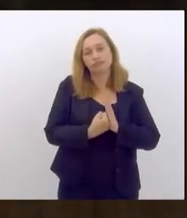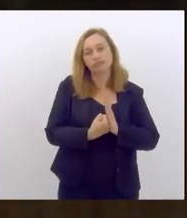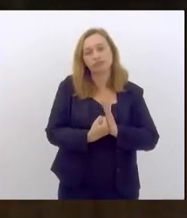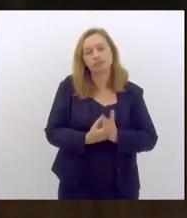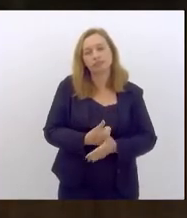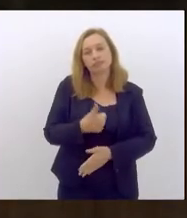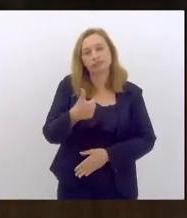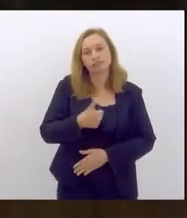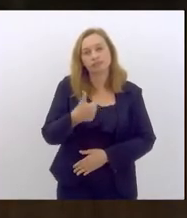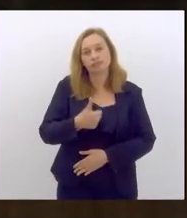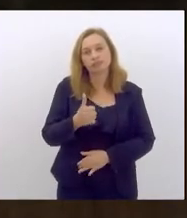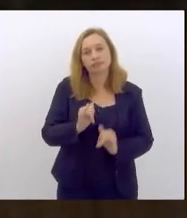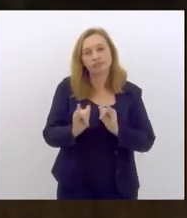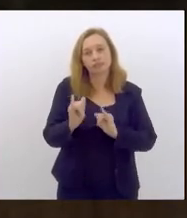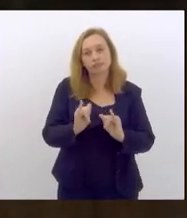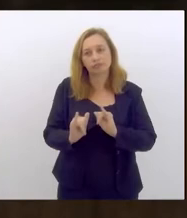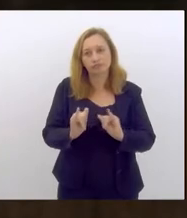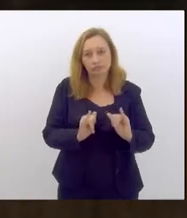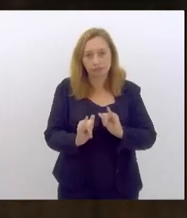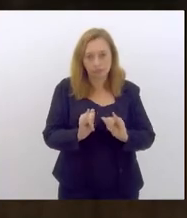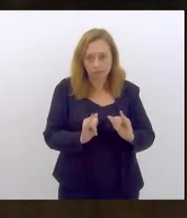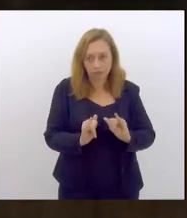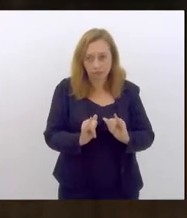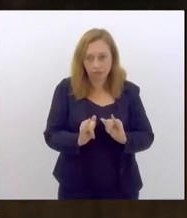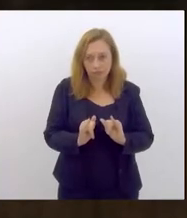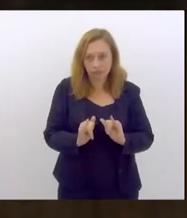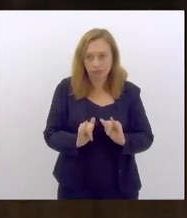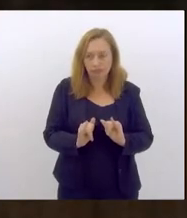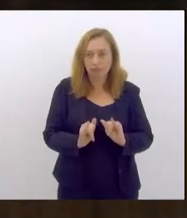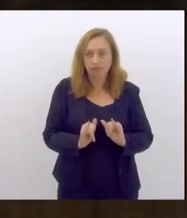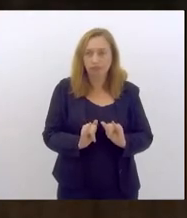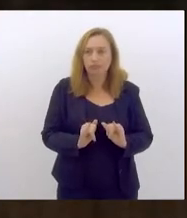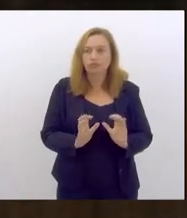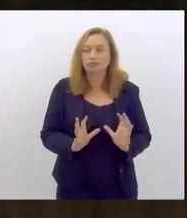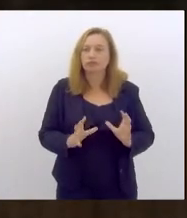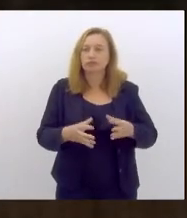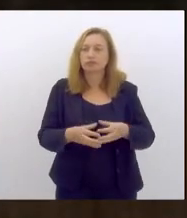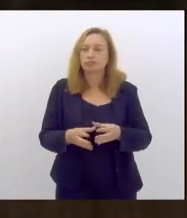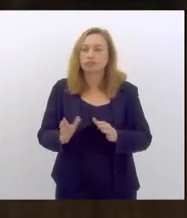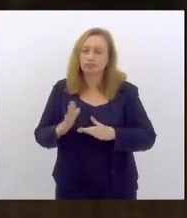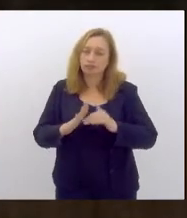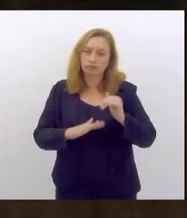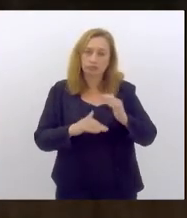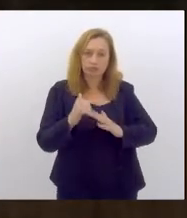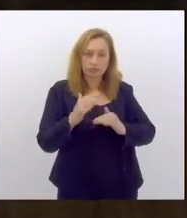Primeiro, informando as categorias profissionais ou